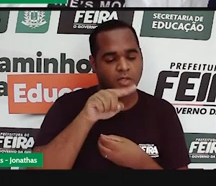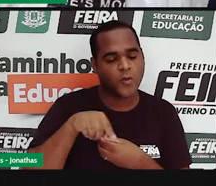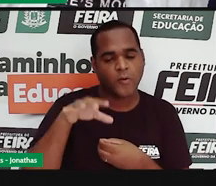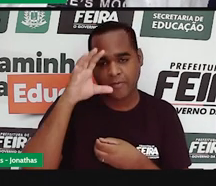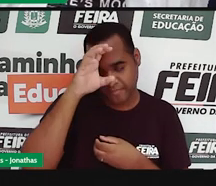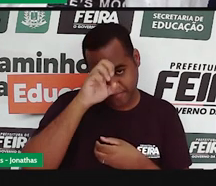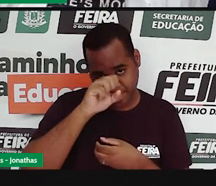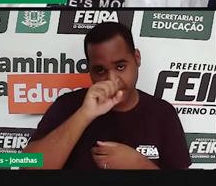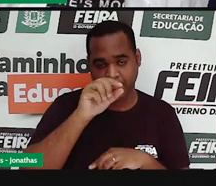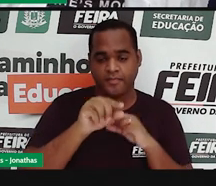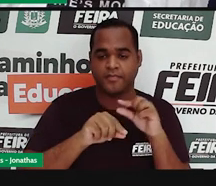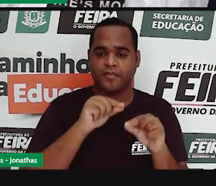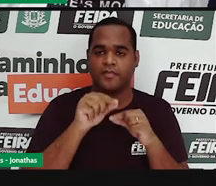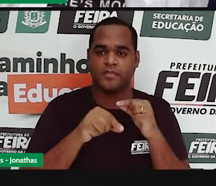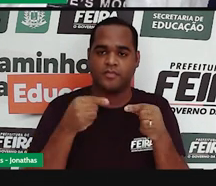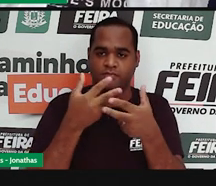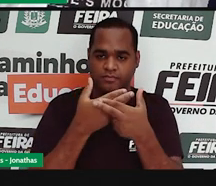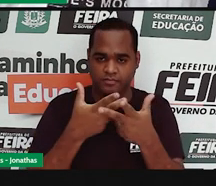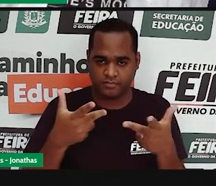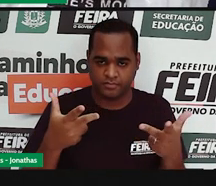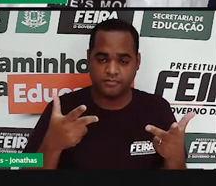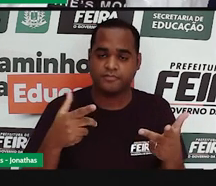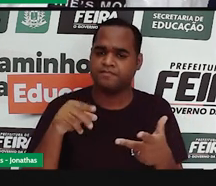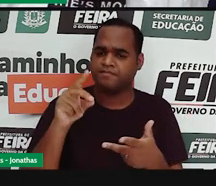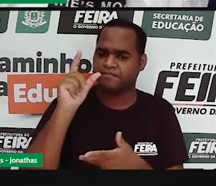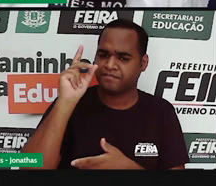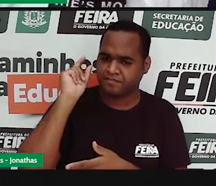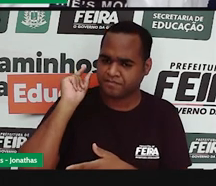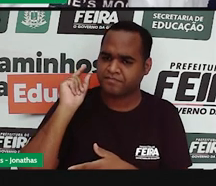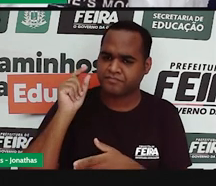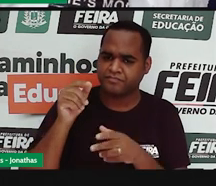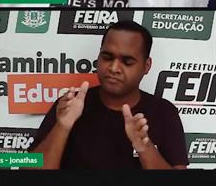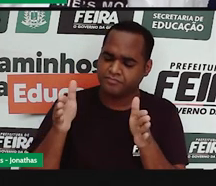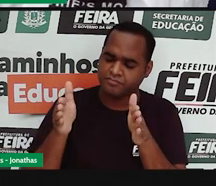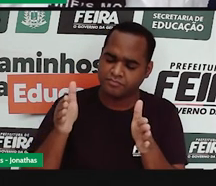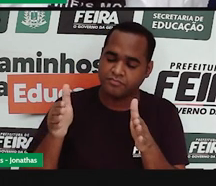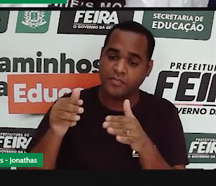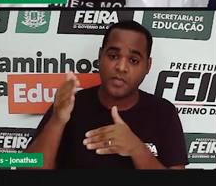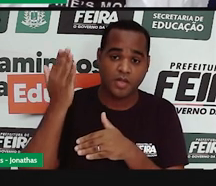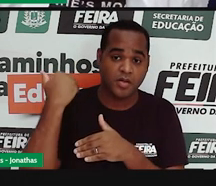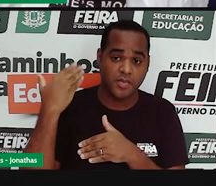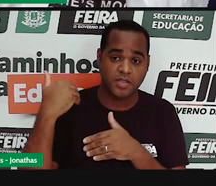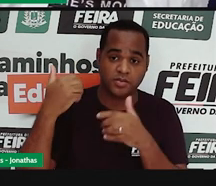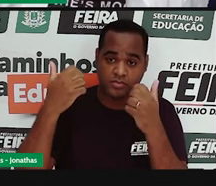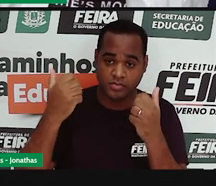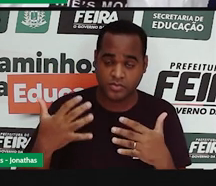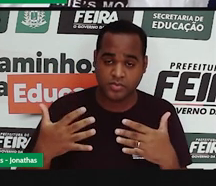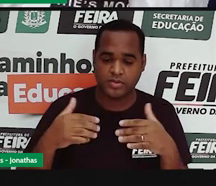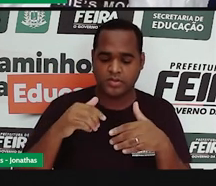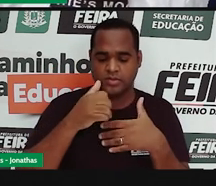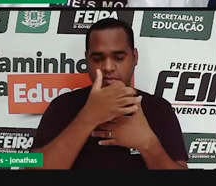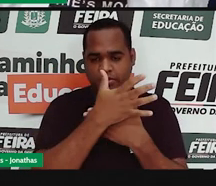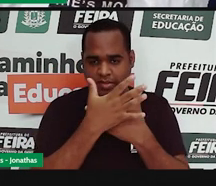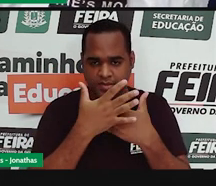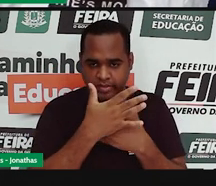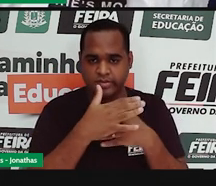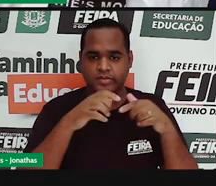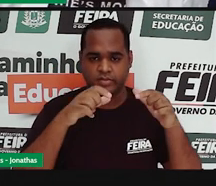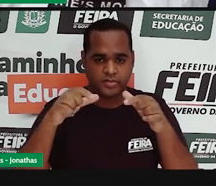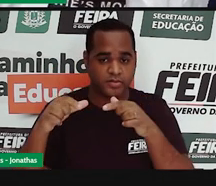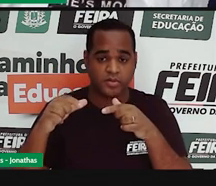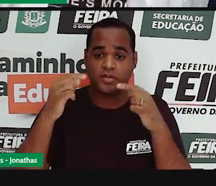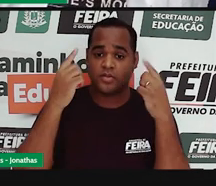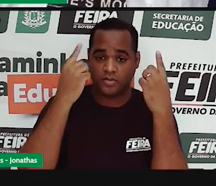hoje? A gente aprendeu que, na Antiguidade Clássica, nas cidades gregas e no